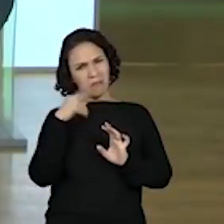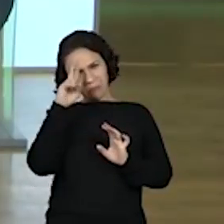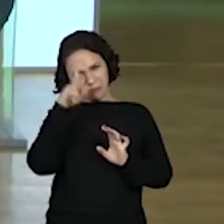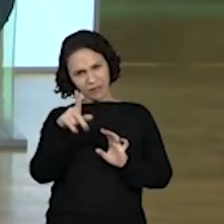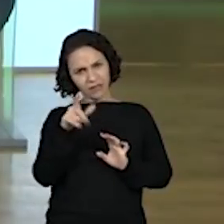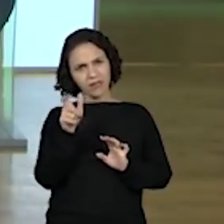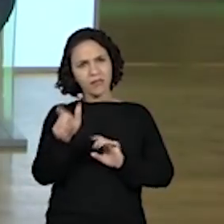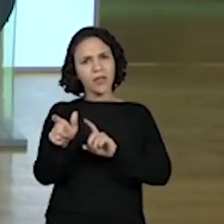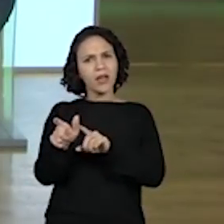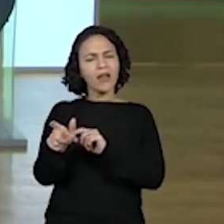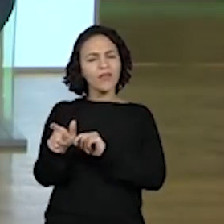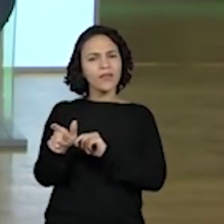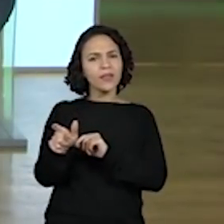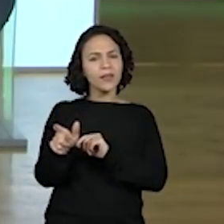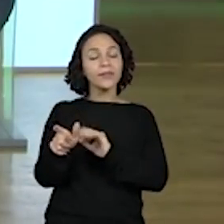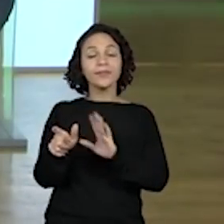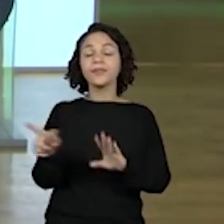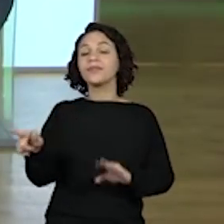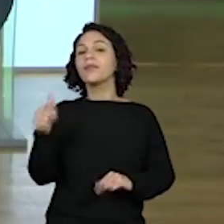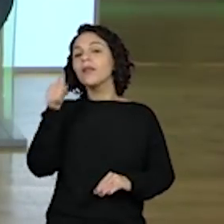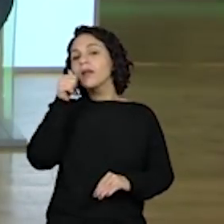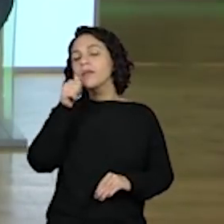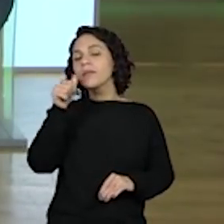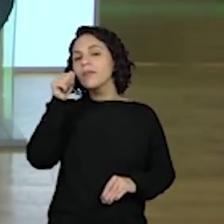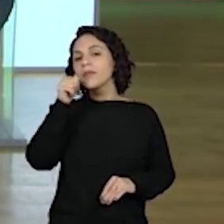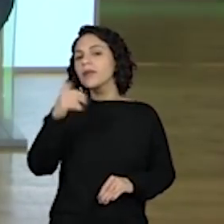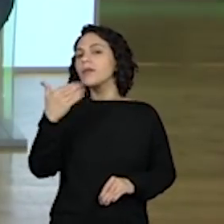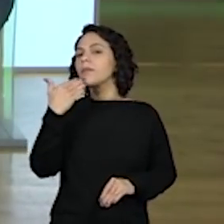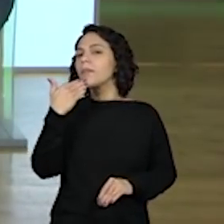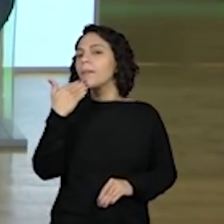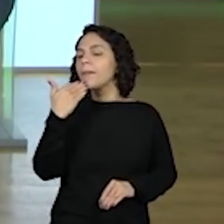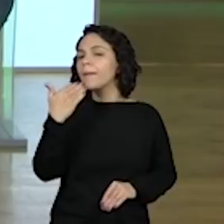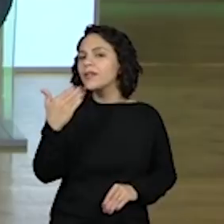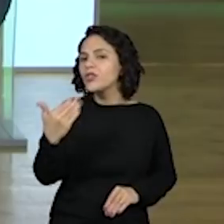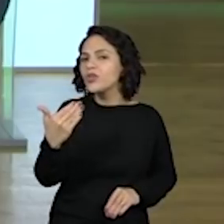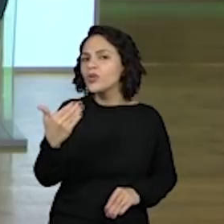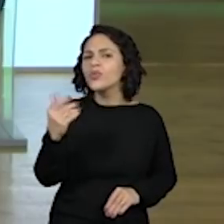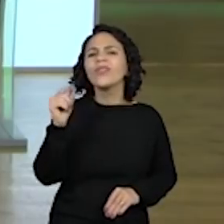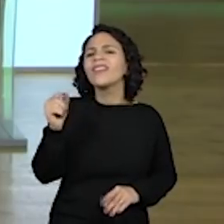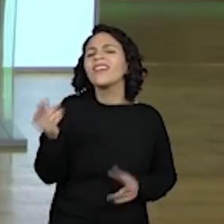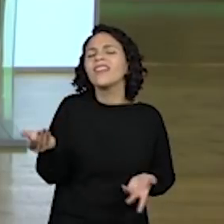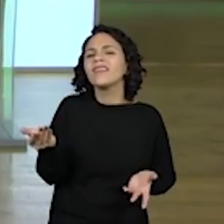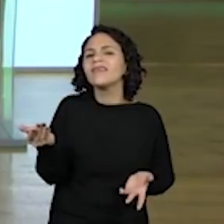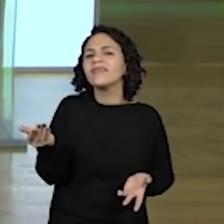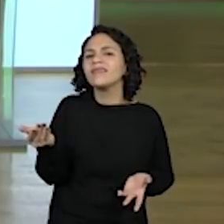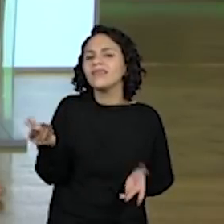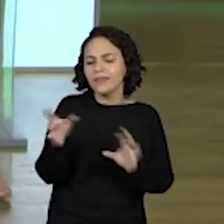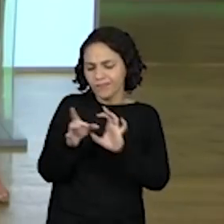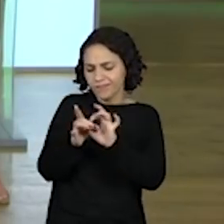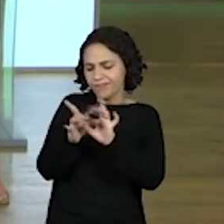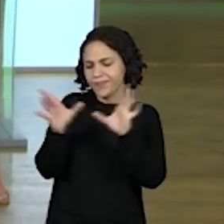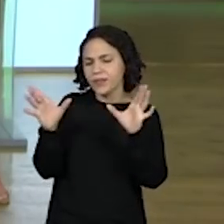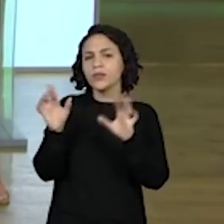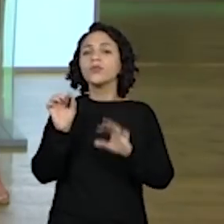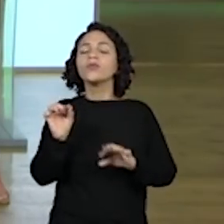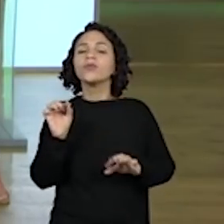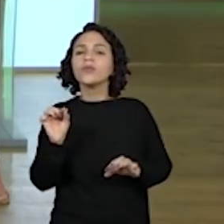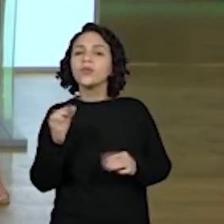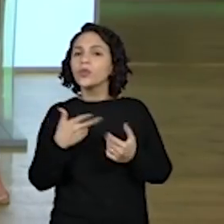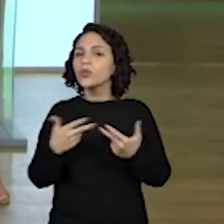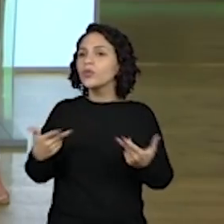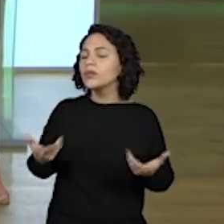fatos? Ela pediu uma permissão. Ela pediu permissão para quê, estudantes do terceiro ano? Ela pediu permissão para alguma